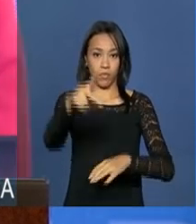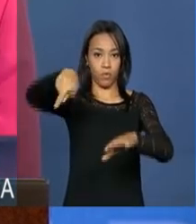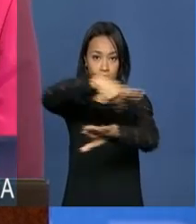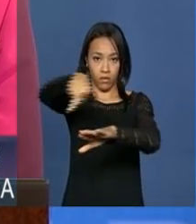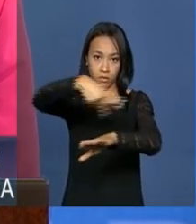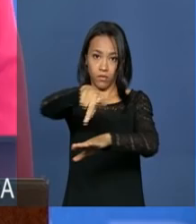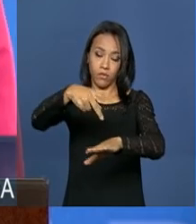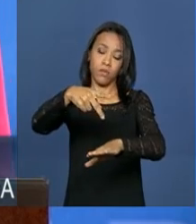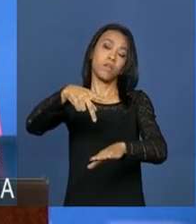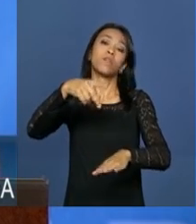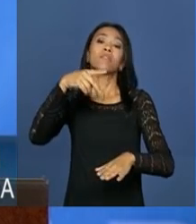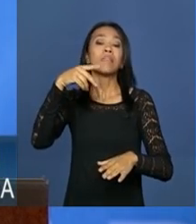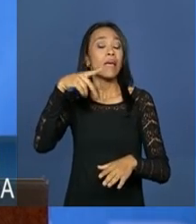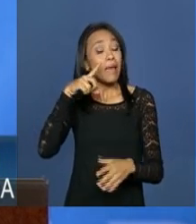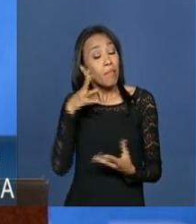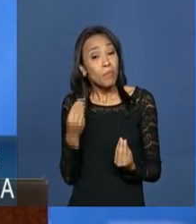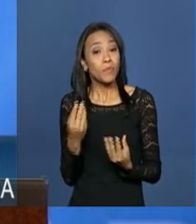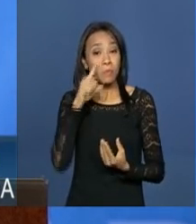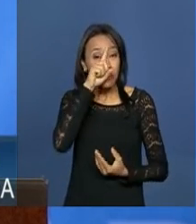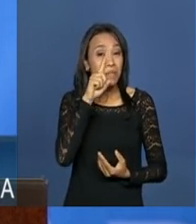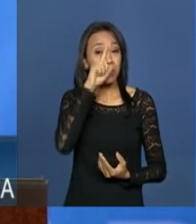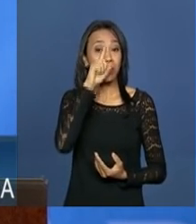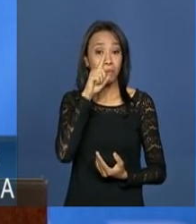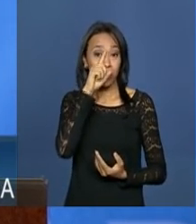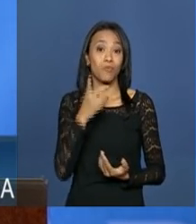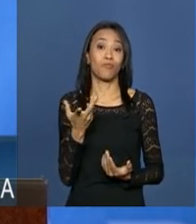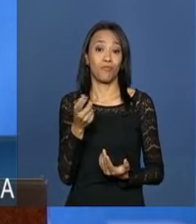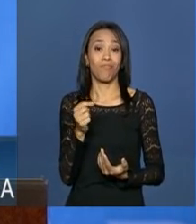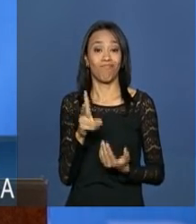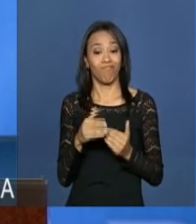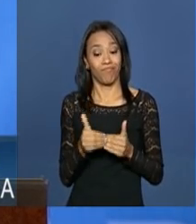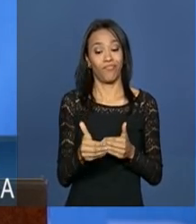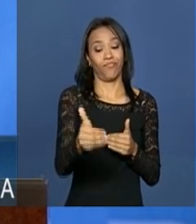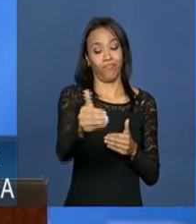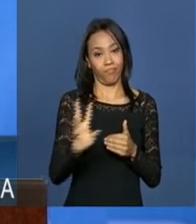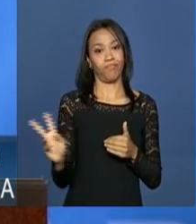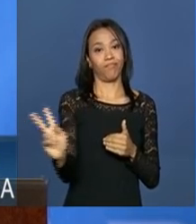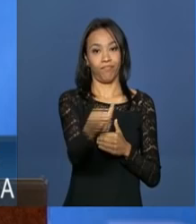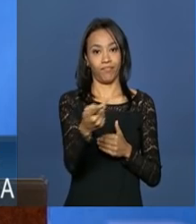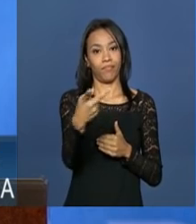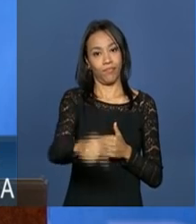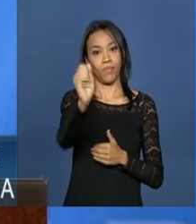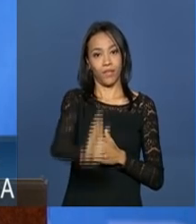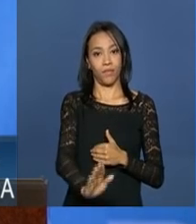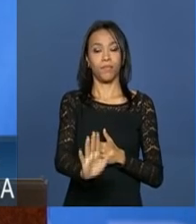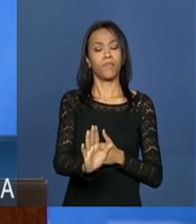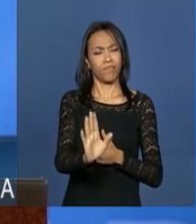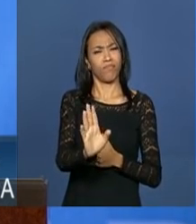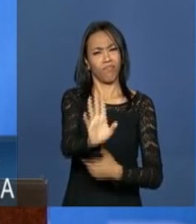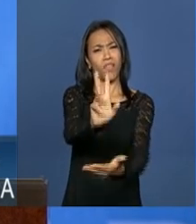que são imensos os riscos a que submeterão o país. É